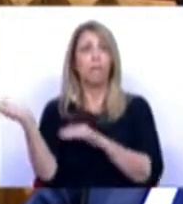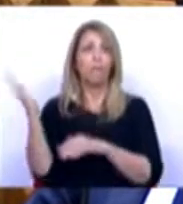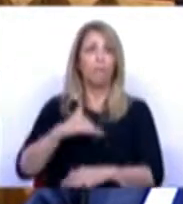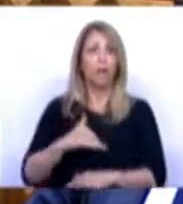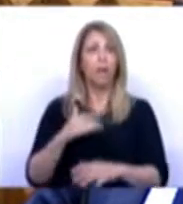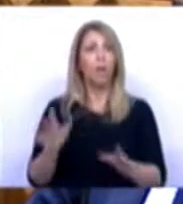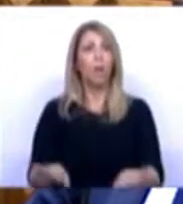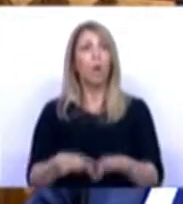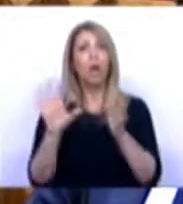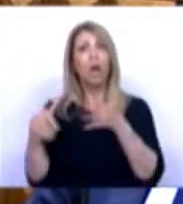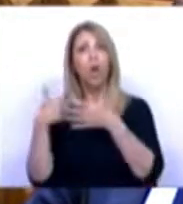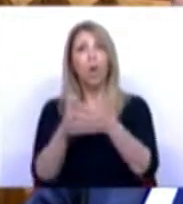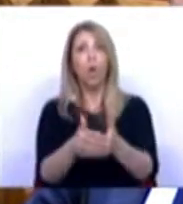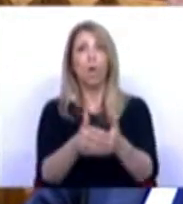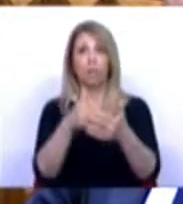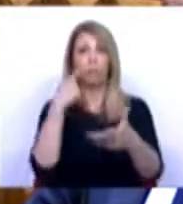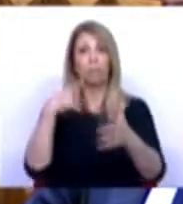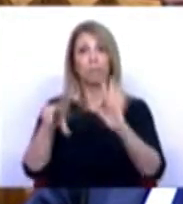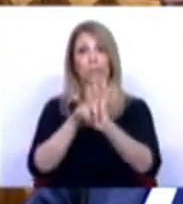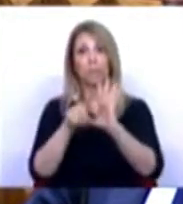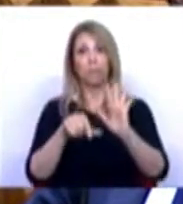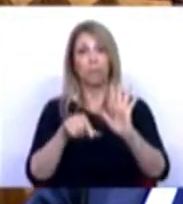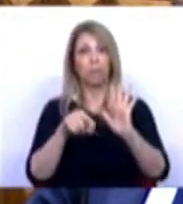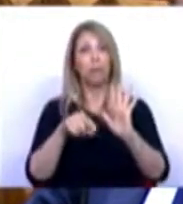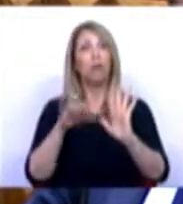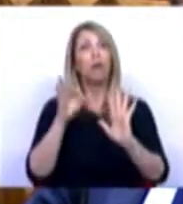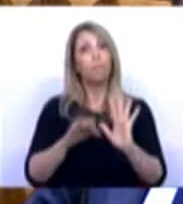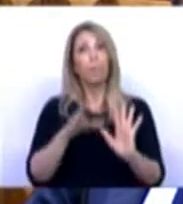nacional que se processa a alteração e que, de facto, é com as regras